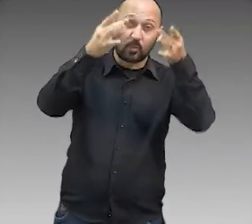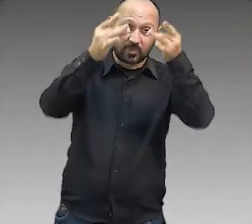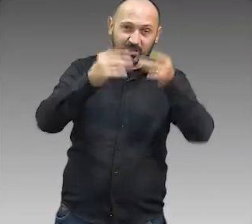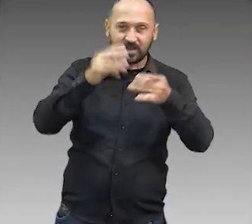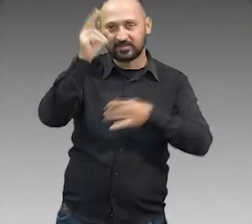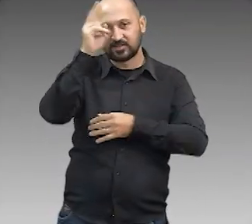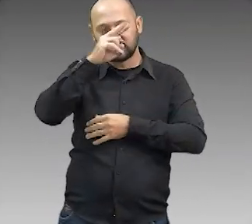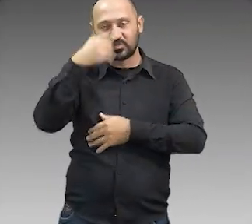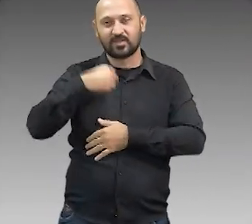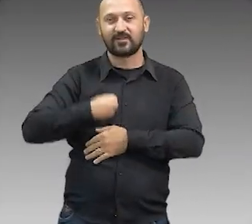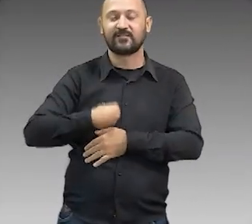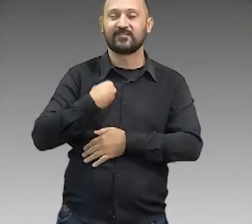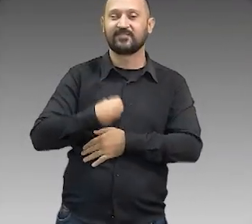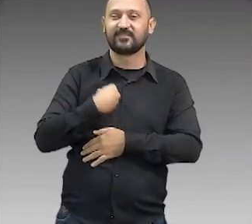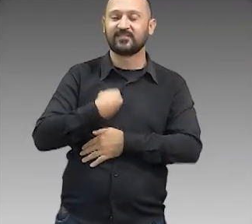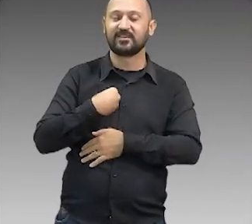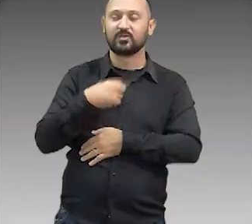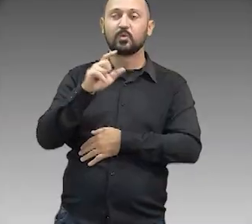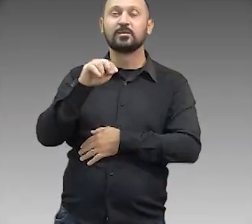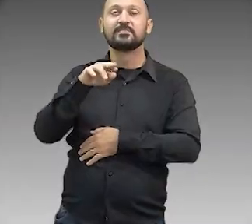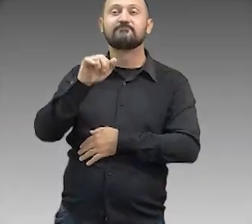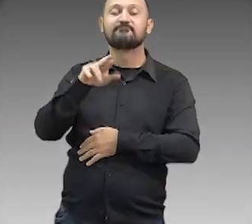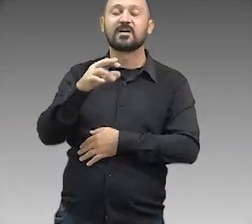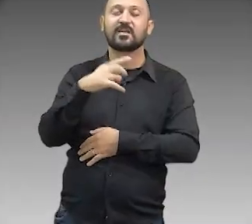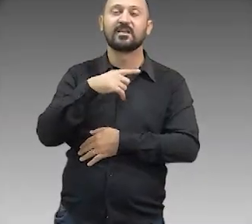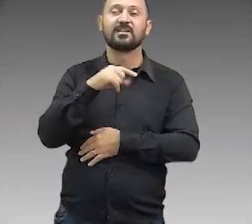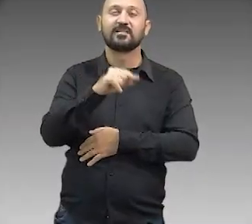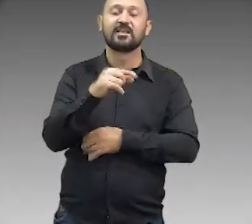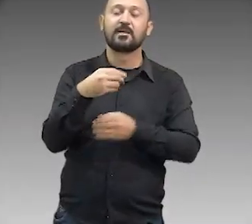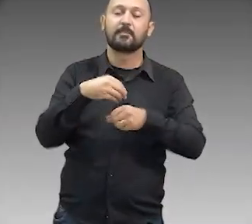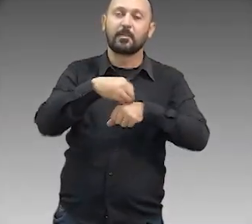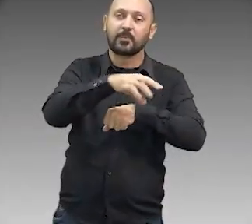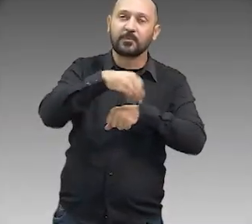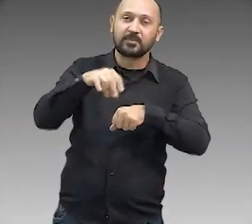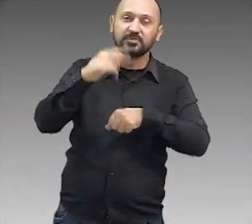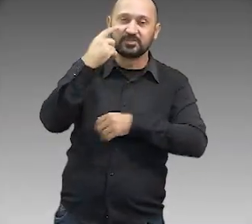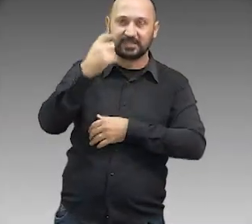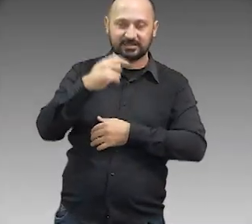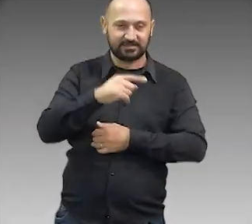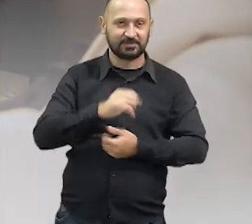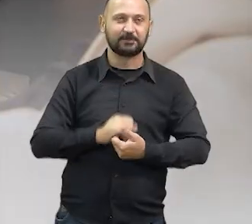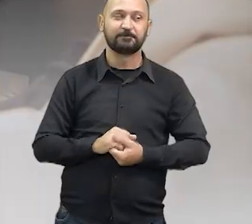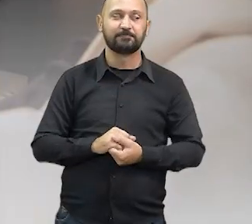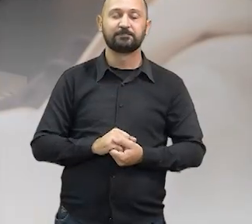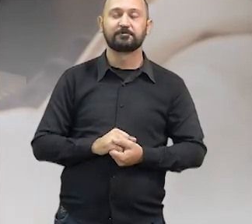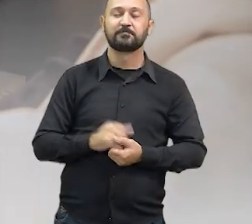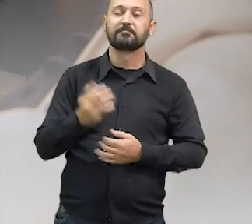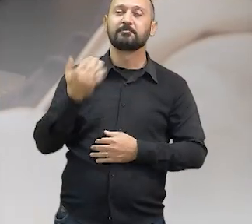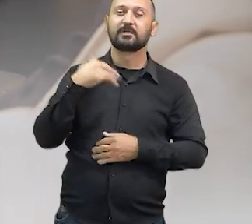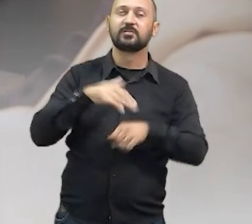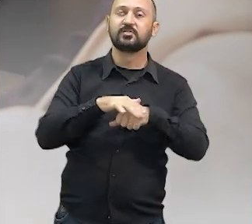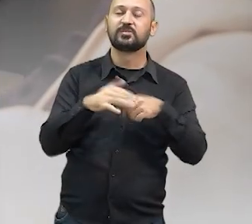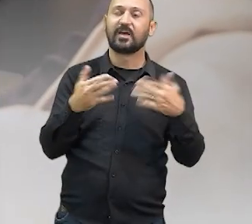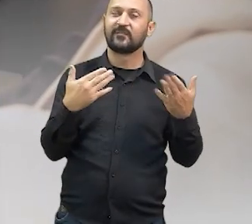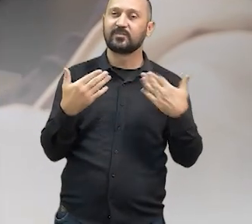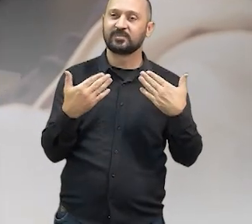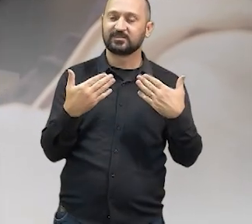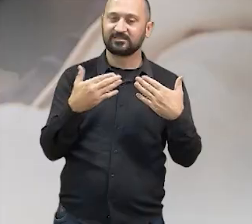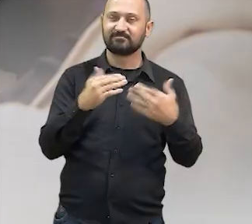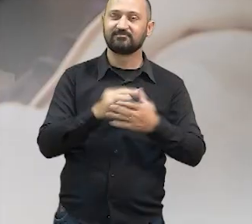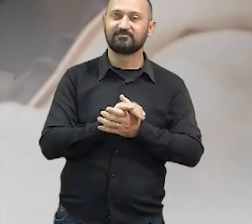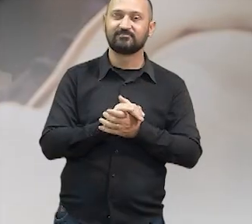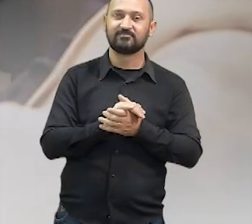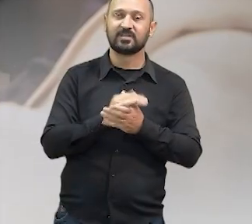alguns detalhes da história, da vida do Lucimar e o que ele tem também para compartilhar com a gente de interessante. E nós estávamos conversando